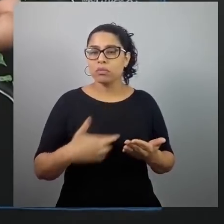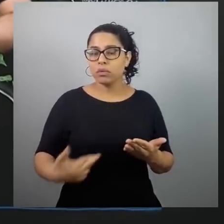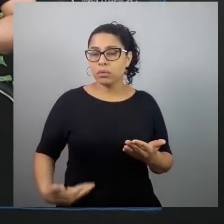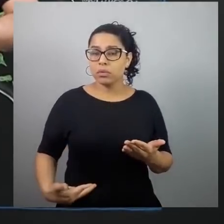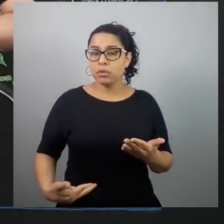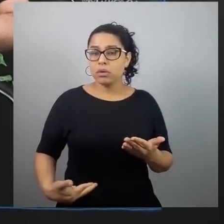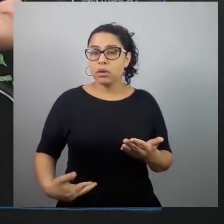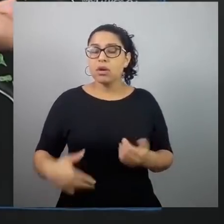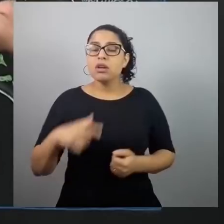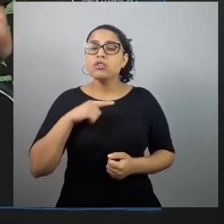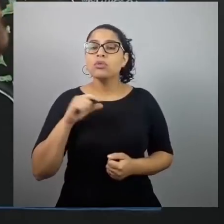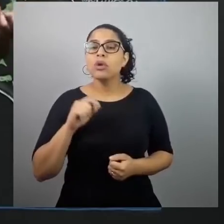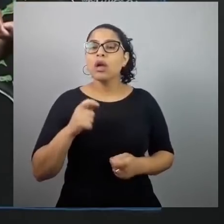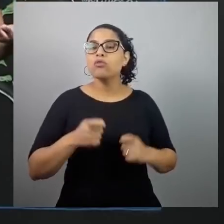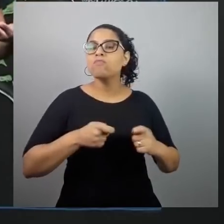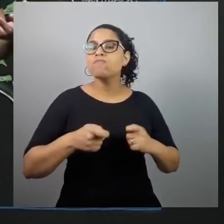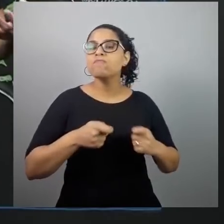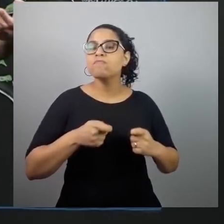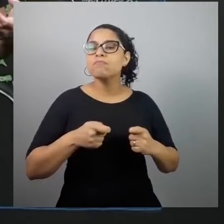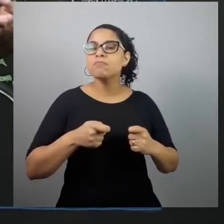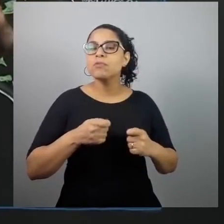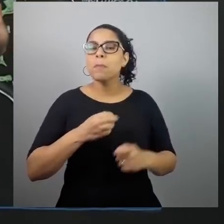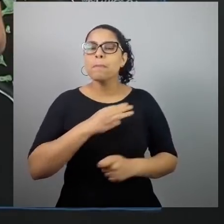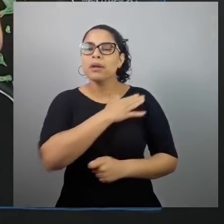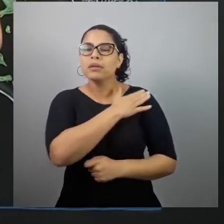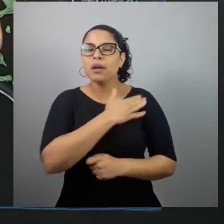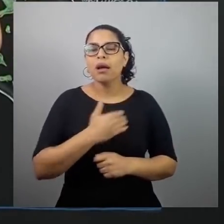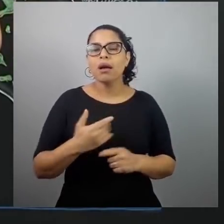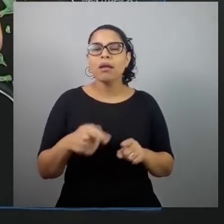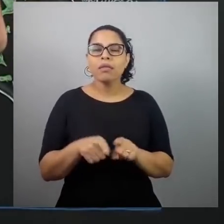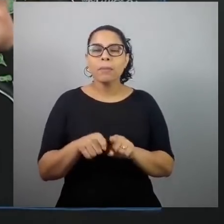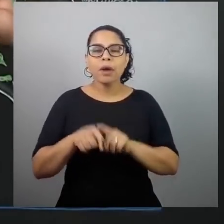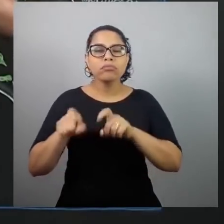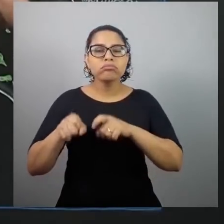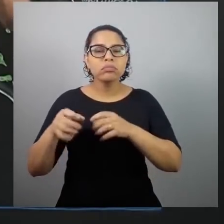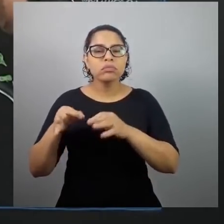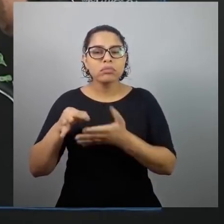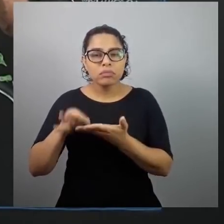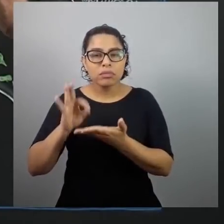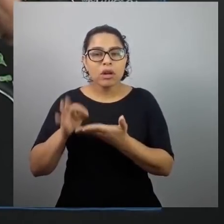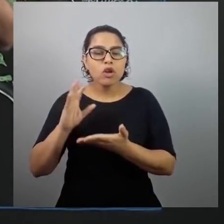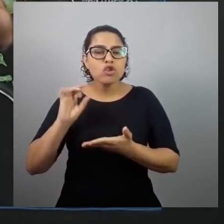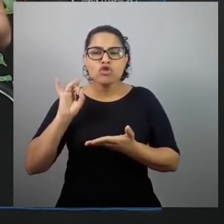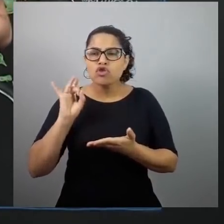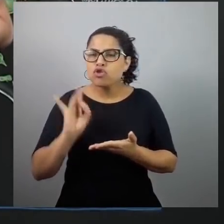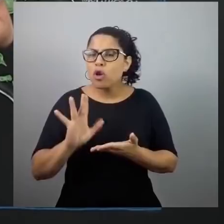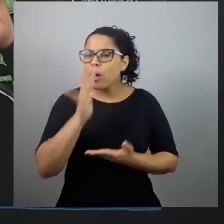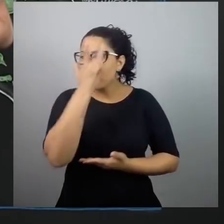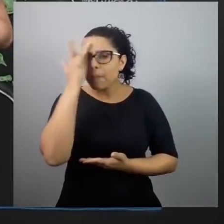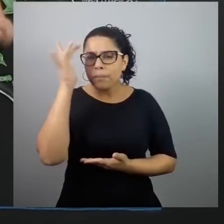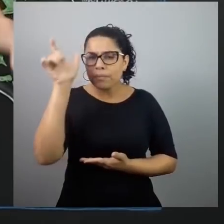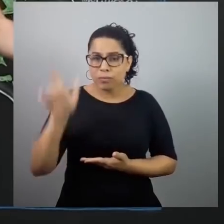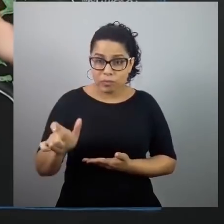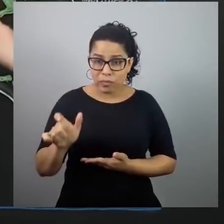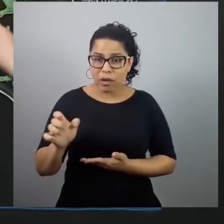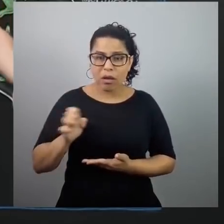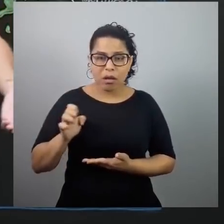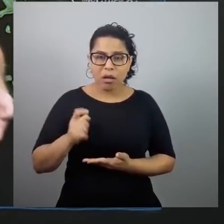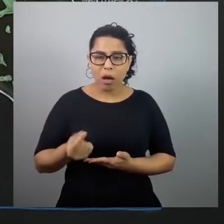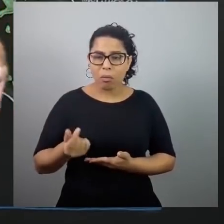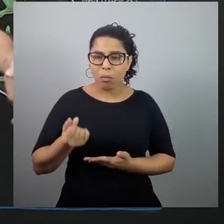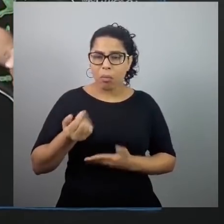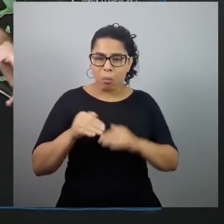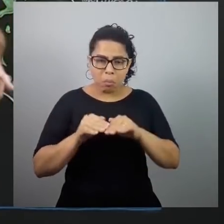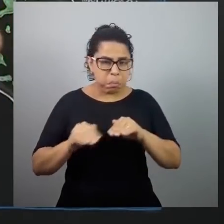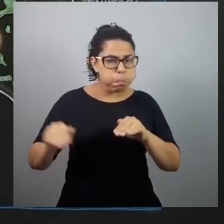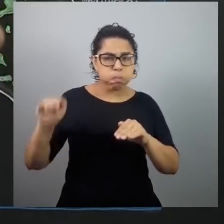a gente tinha um domínio de militares e da cafeicultura, só a elite, que tinha um afastamento muito grande da questão